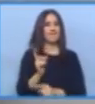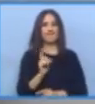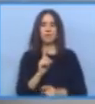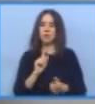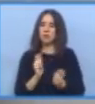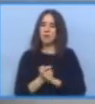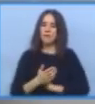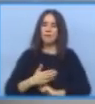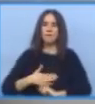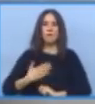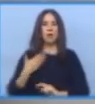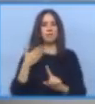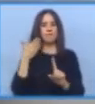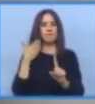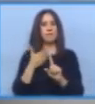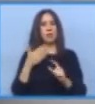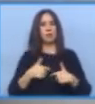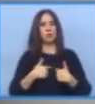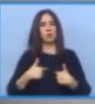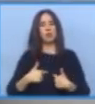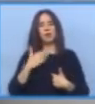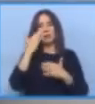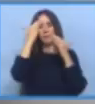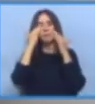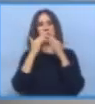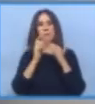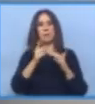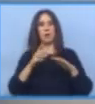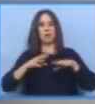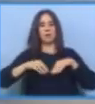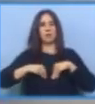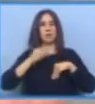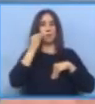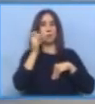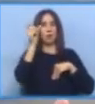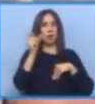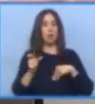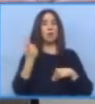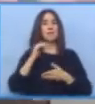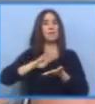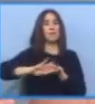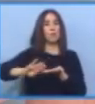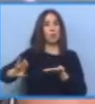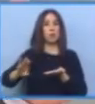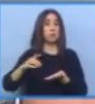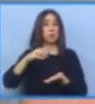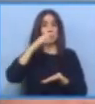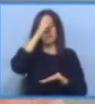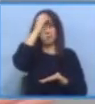é, digamos, direcionar o coração, a mente, para aceitar aquele que foi rejeitado por